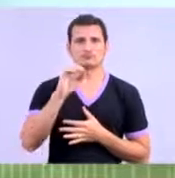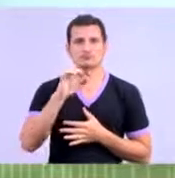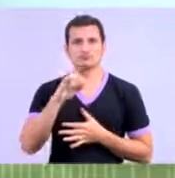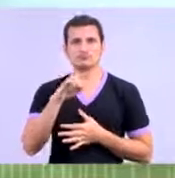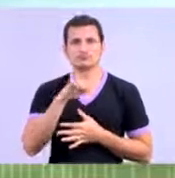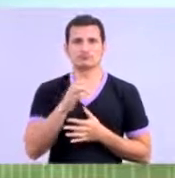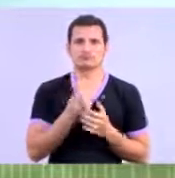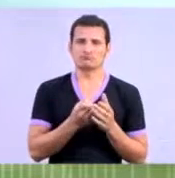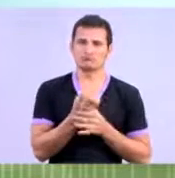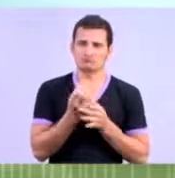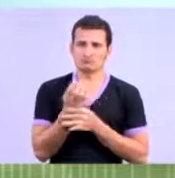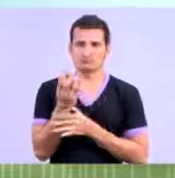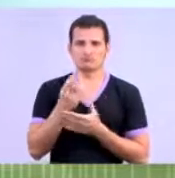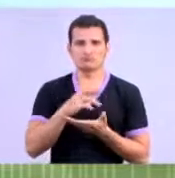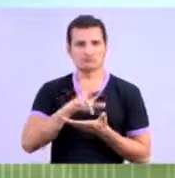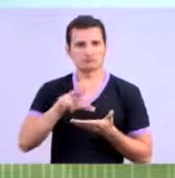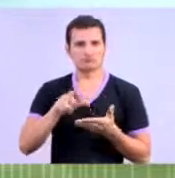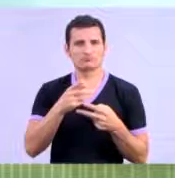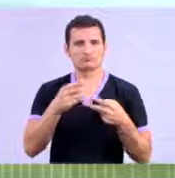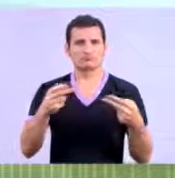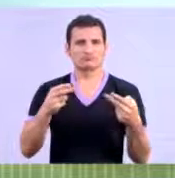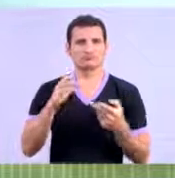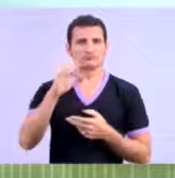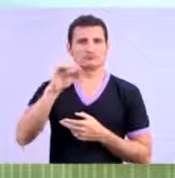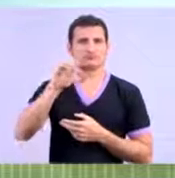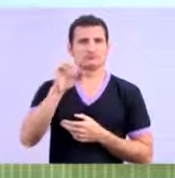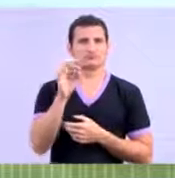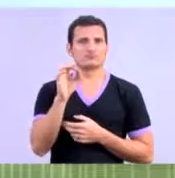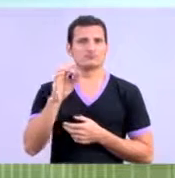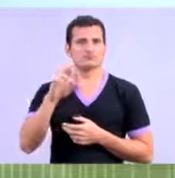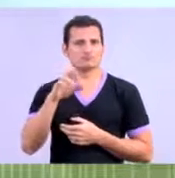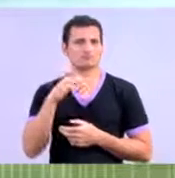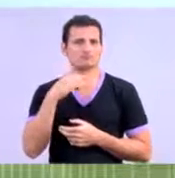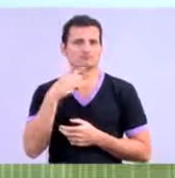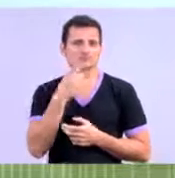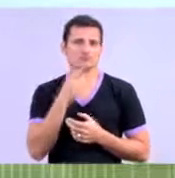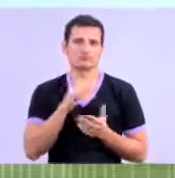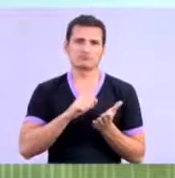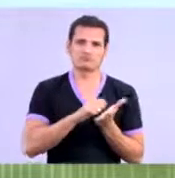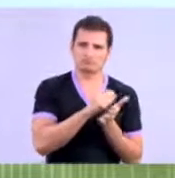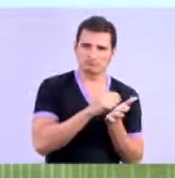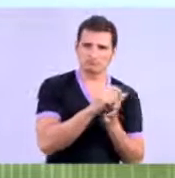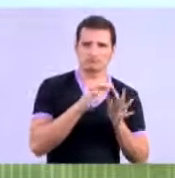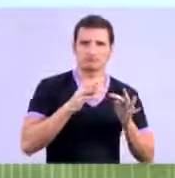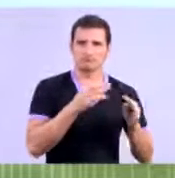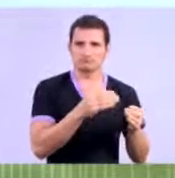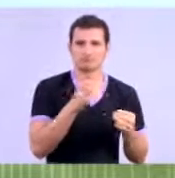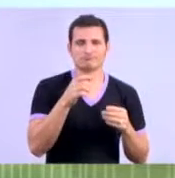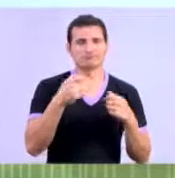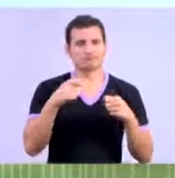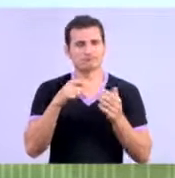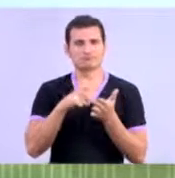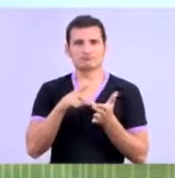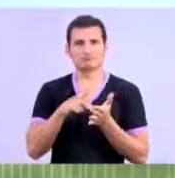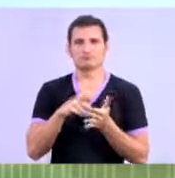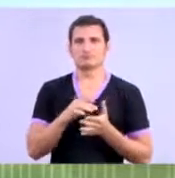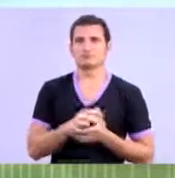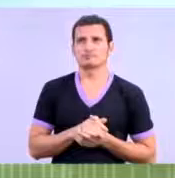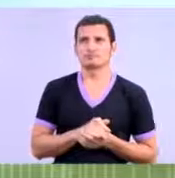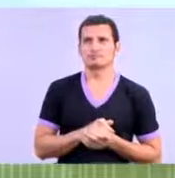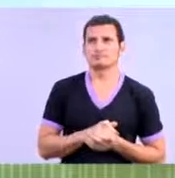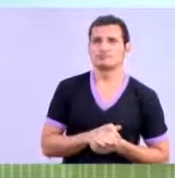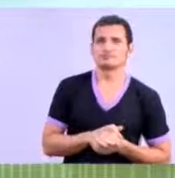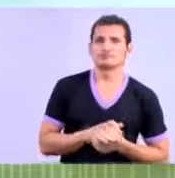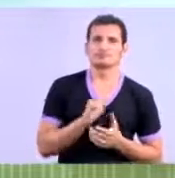tantos objetos que o coletor não consegue dar conta de destruir todos eles. Então aí vai ser necessariamente você, olha, que o objeto